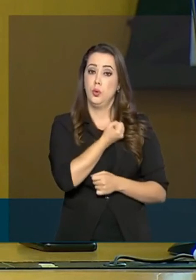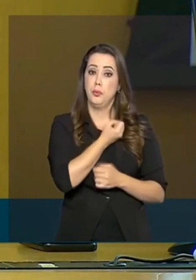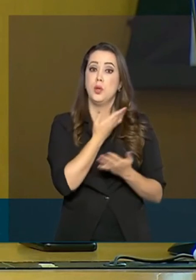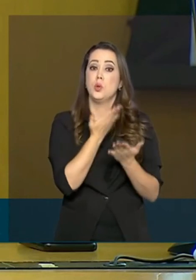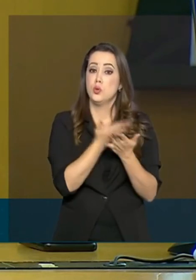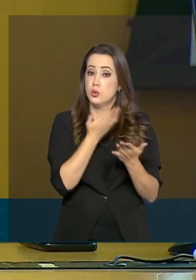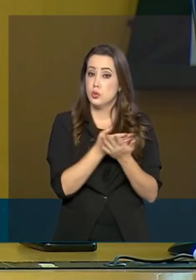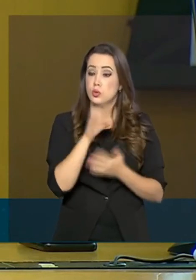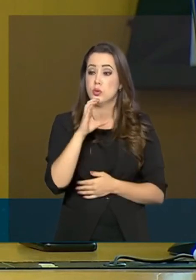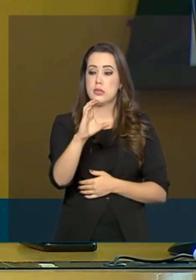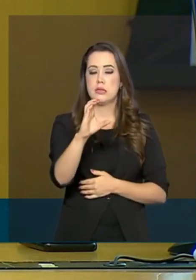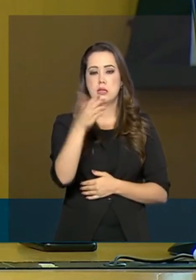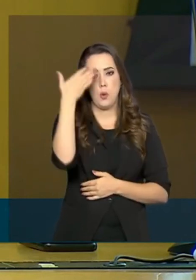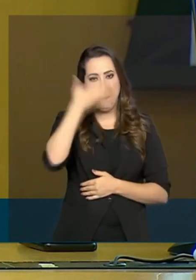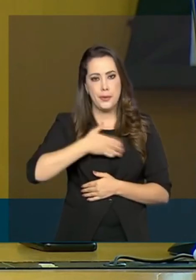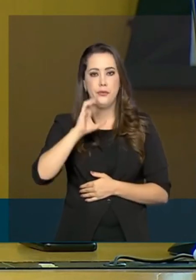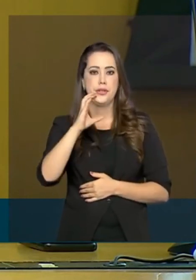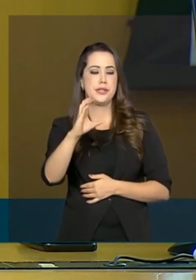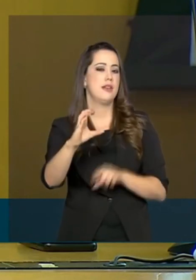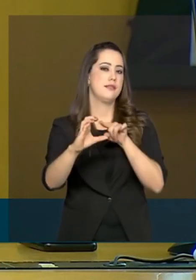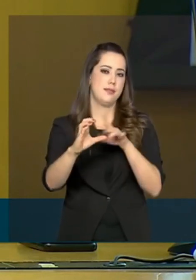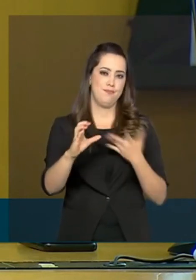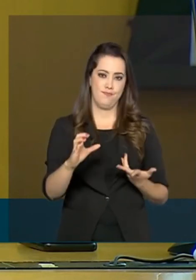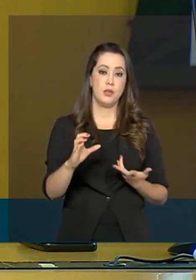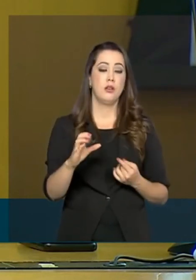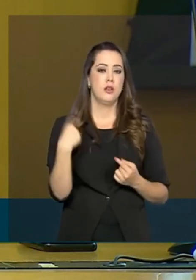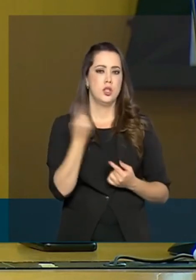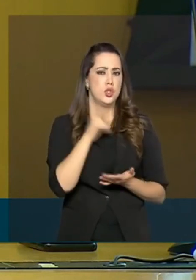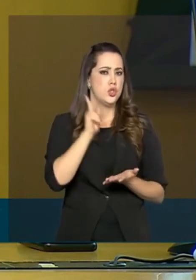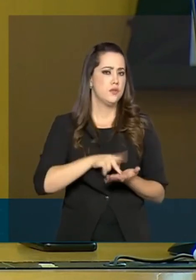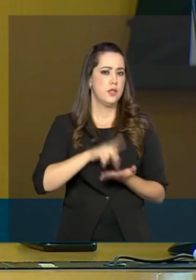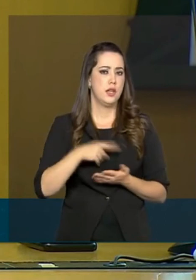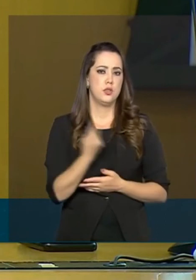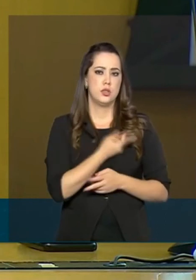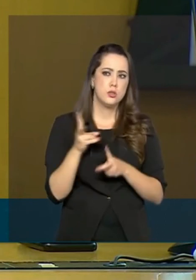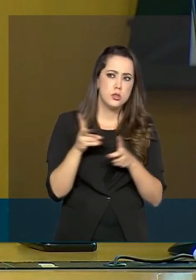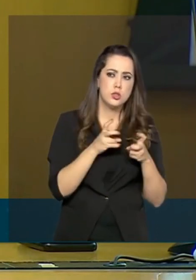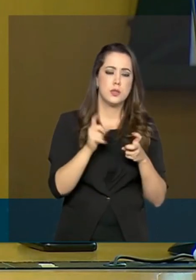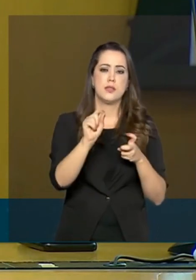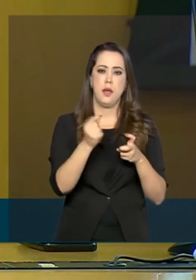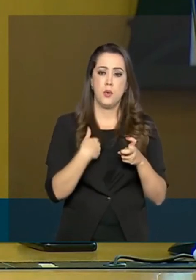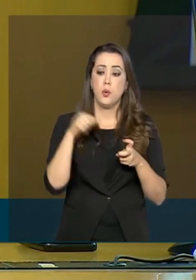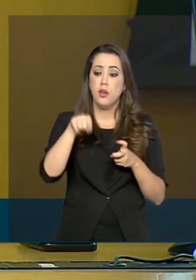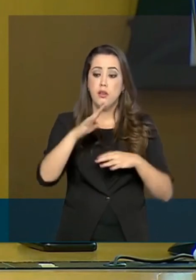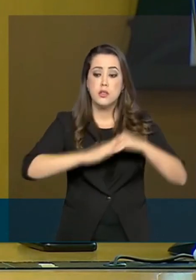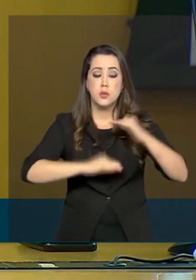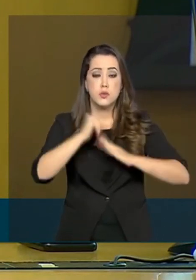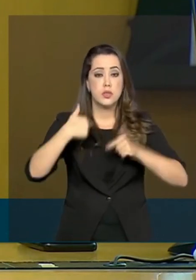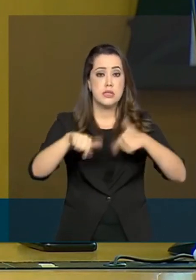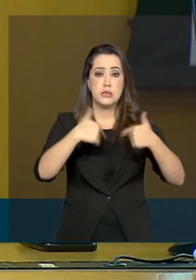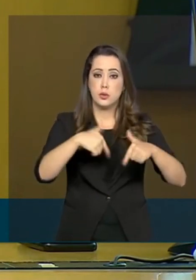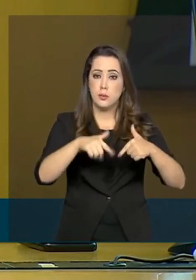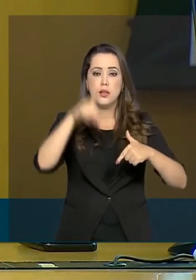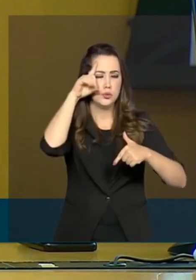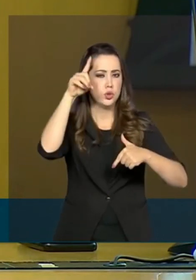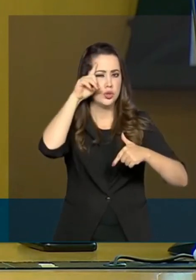científica, no fato real do que nós estamos tendo, como que esses profissionais estão